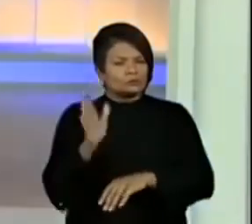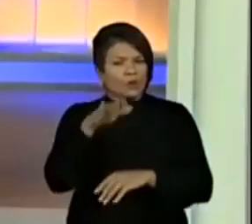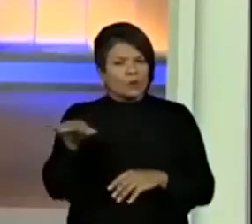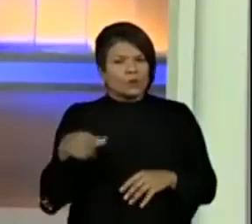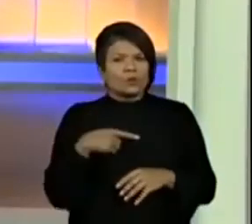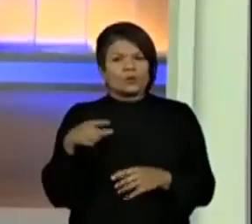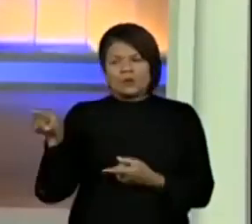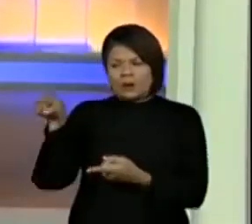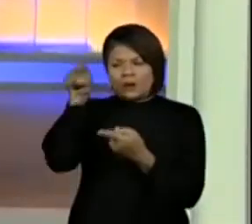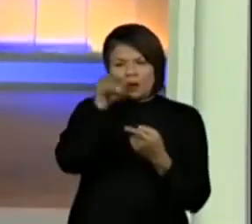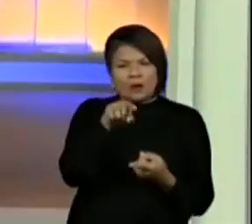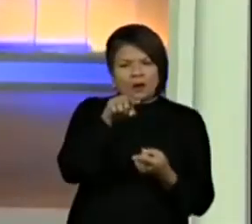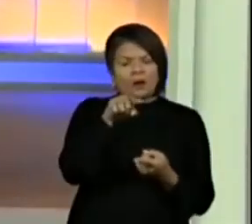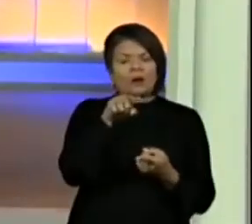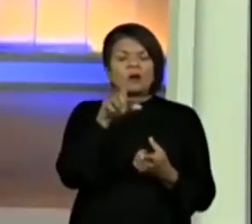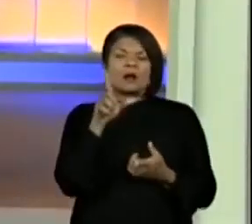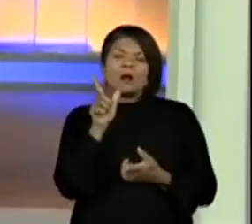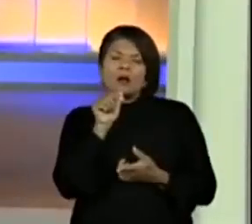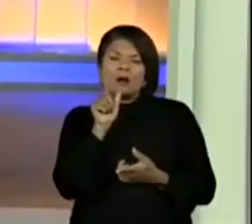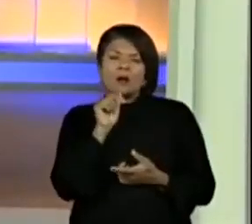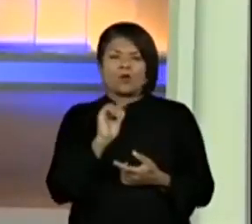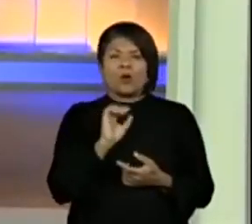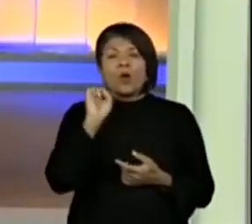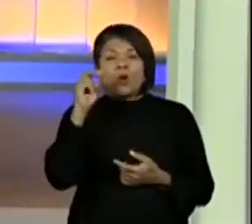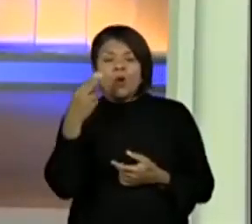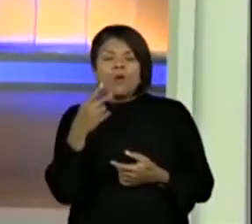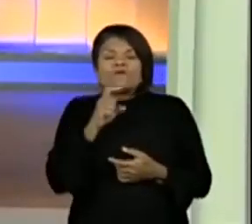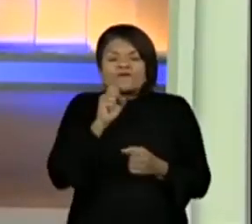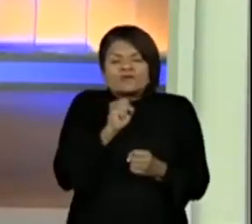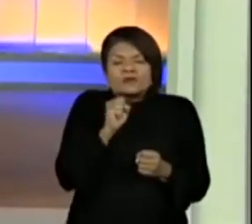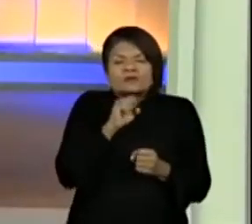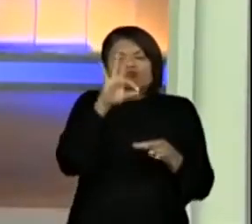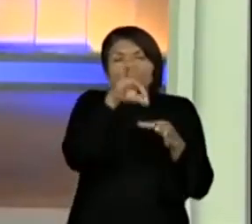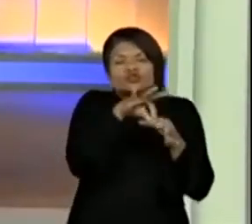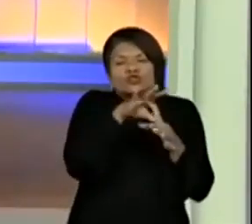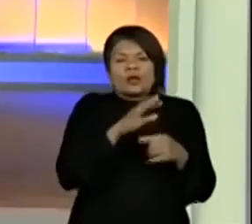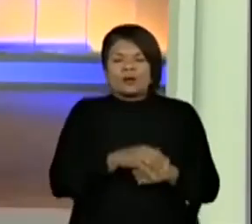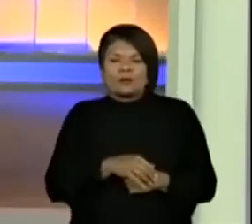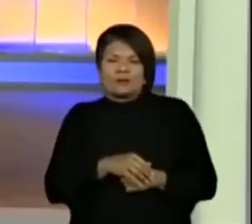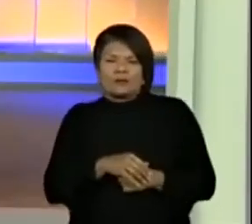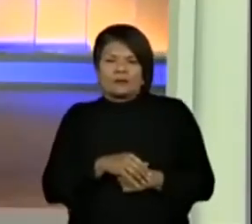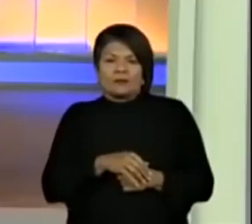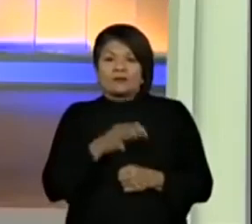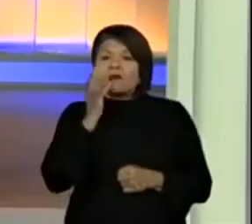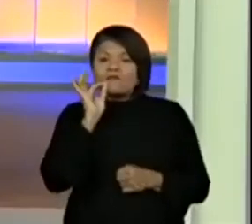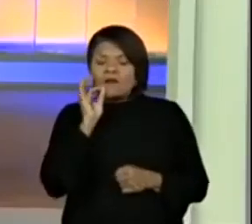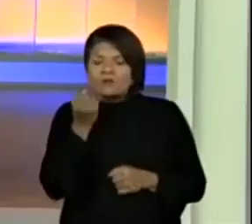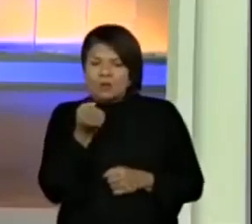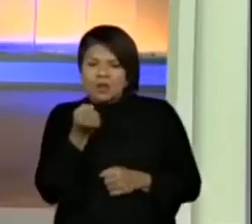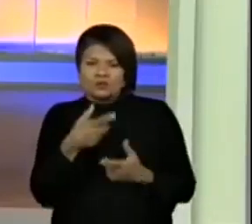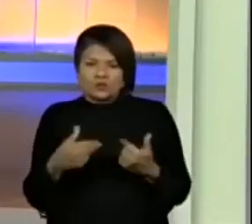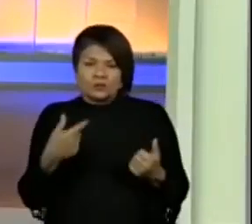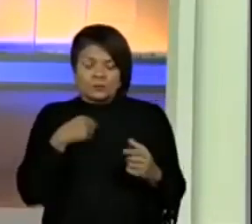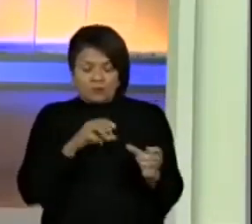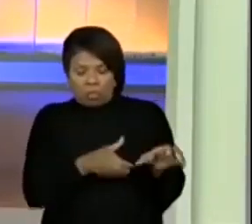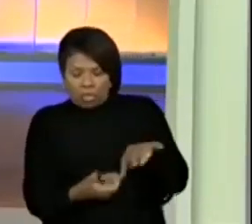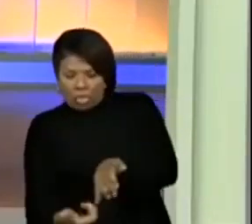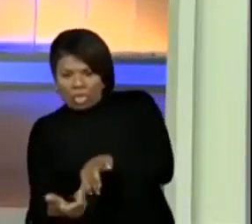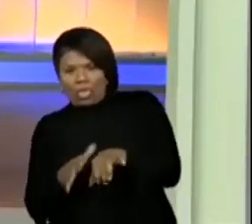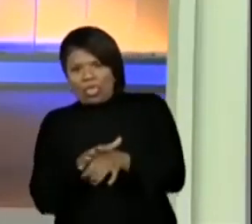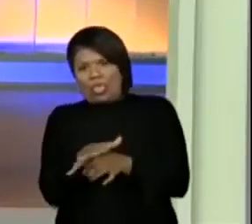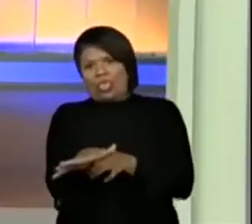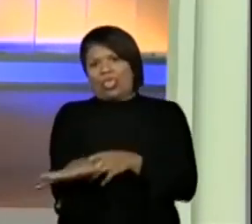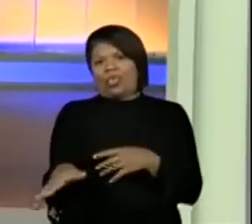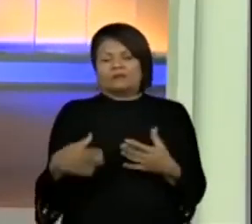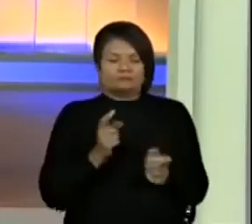uma garrafinha com água, nesse friozinho, um chazinho, um café com leite, um Toddy só, não derruba no caderno, senão a Pro depois vai